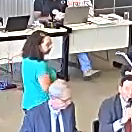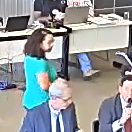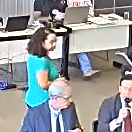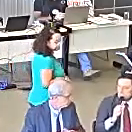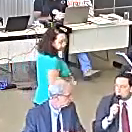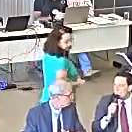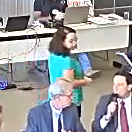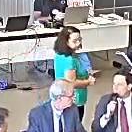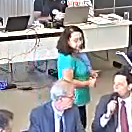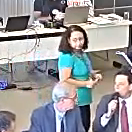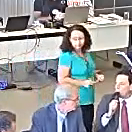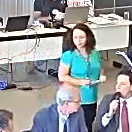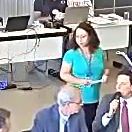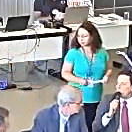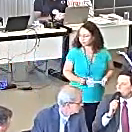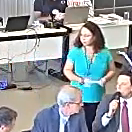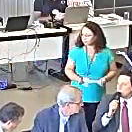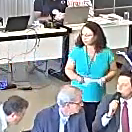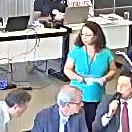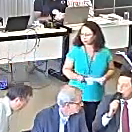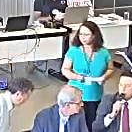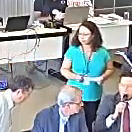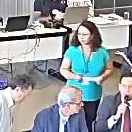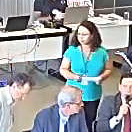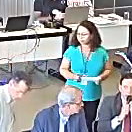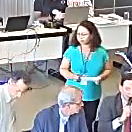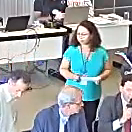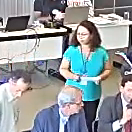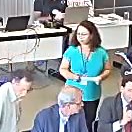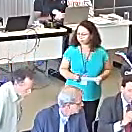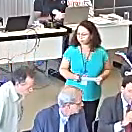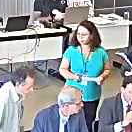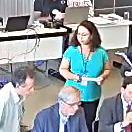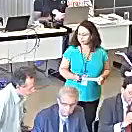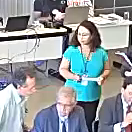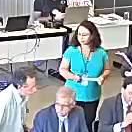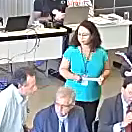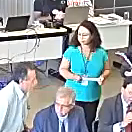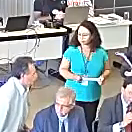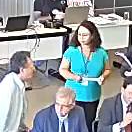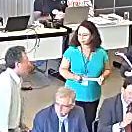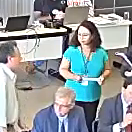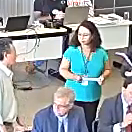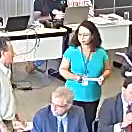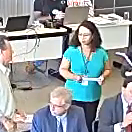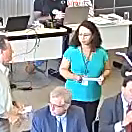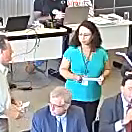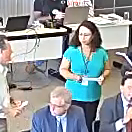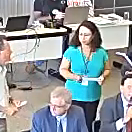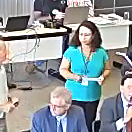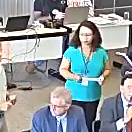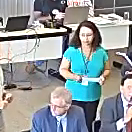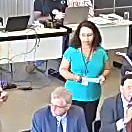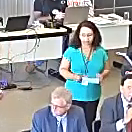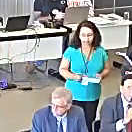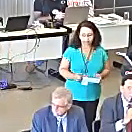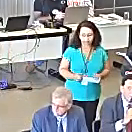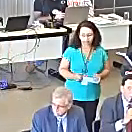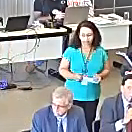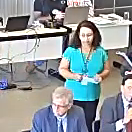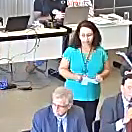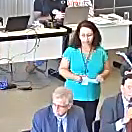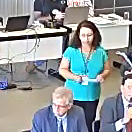Denise está aí junto com Fernando e vários outros Eh aí que aderiram à causa Então quem quiser participar